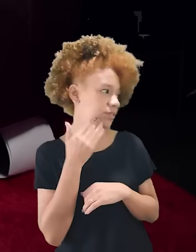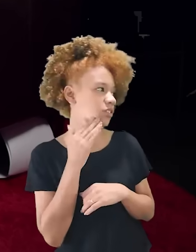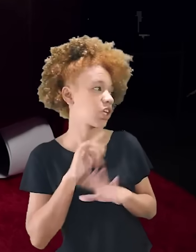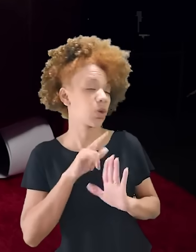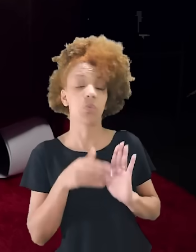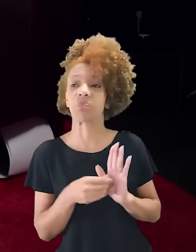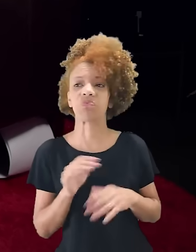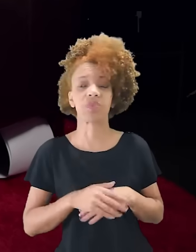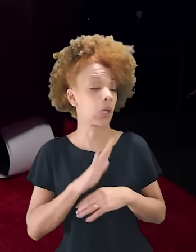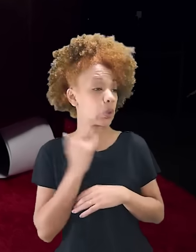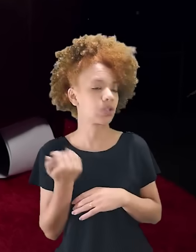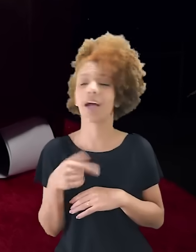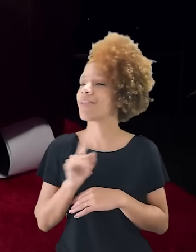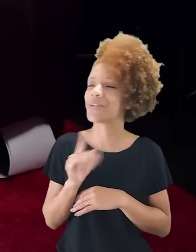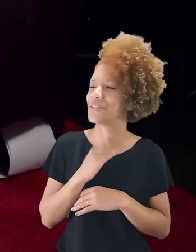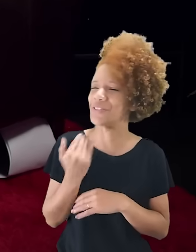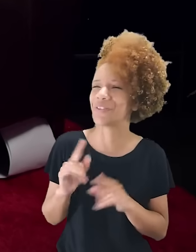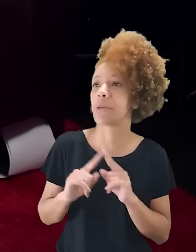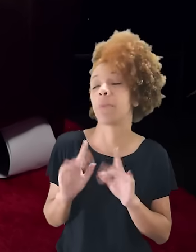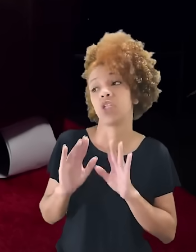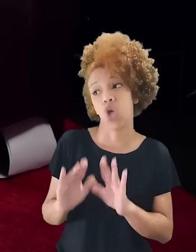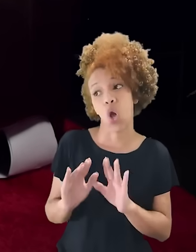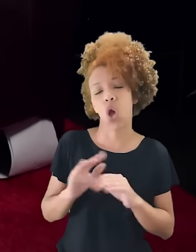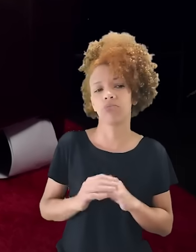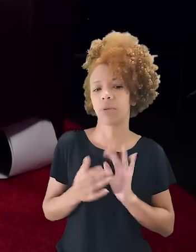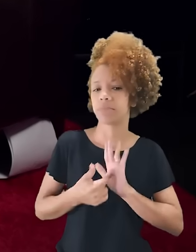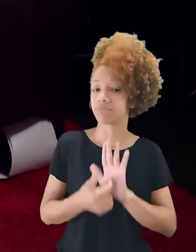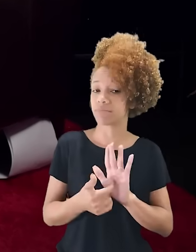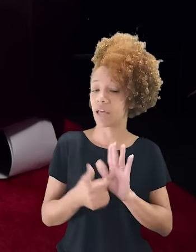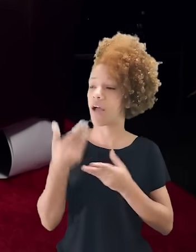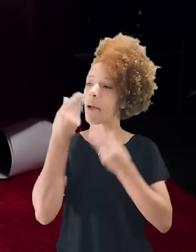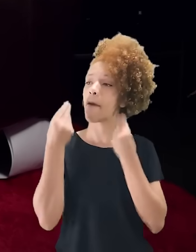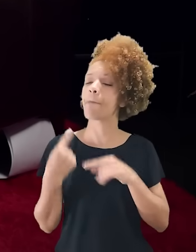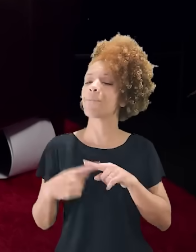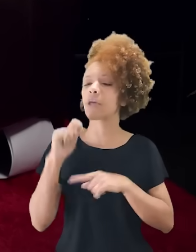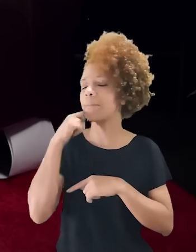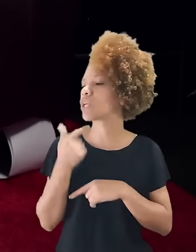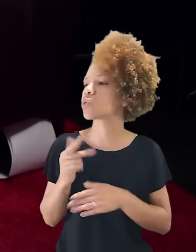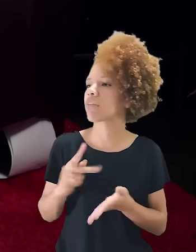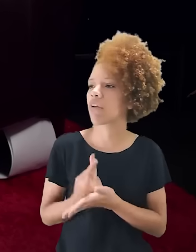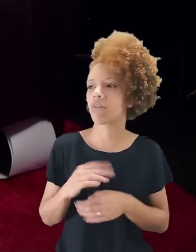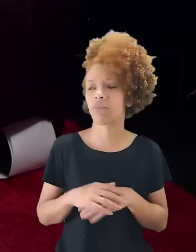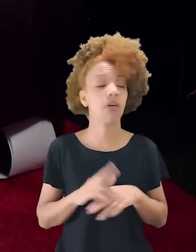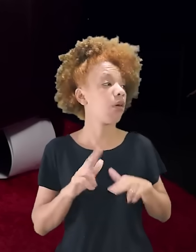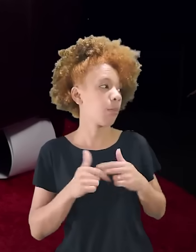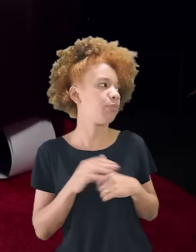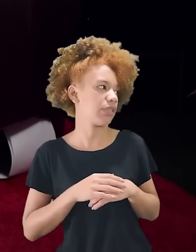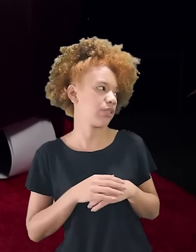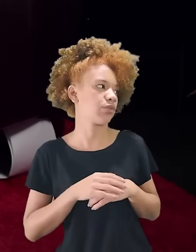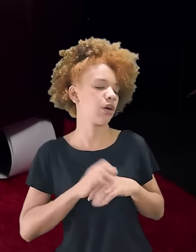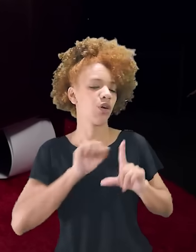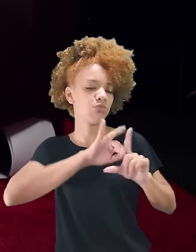entendi já tá de lut não tem erro não tá de luta ele tá ali ó evidenciando a beleza dele porque preto não tem erro por isso que a